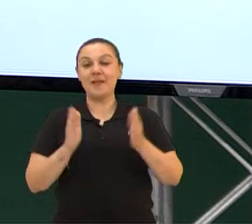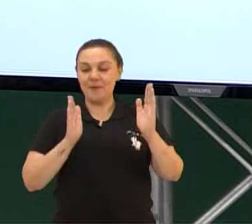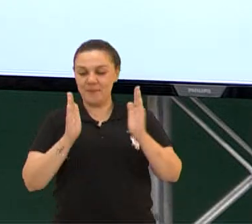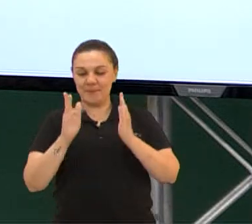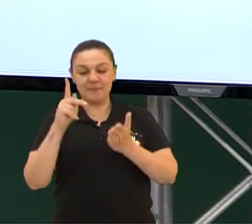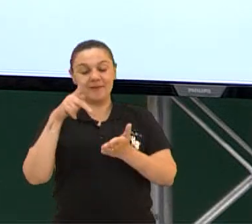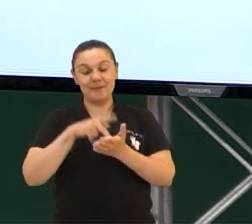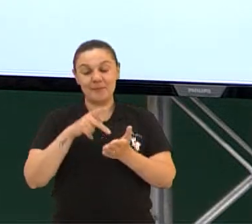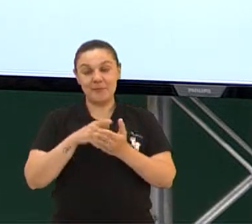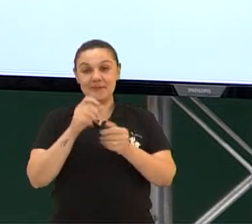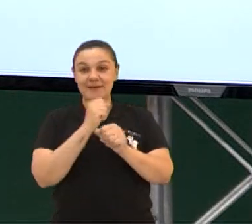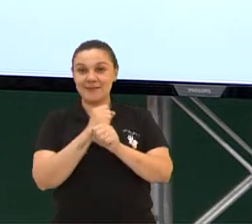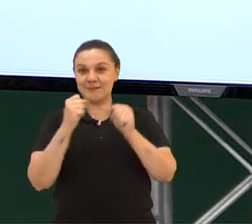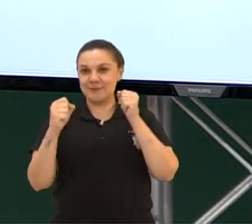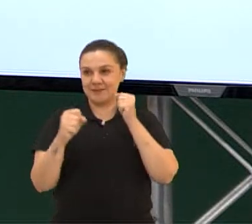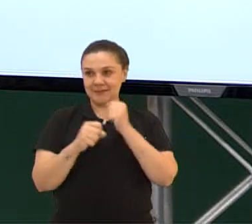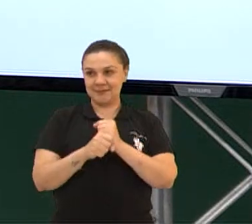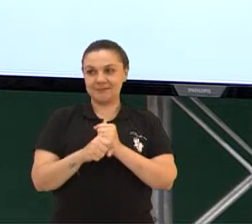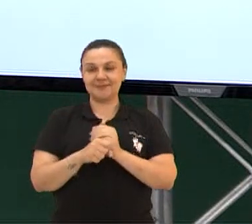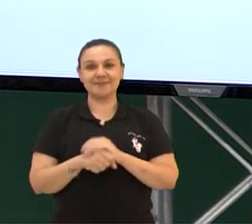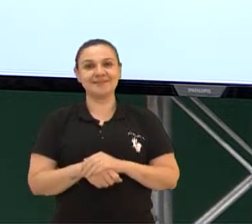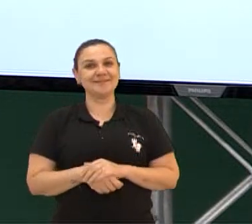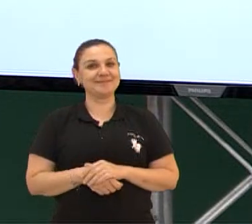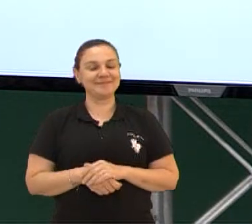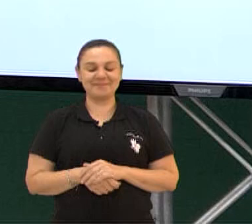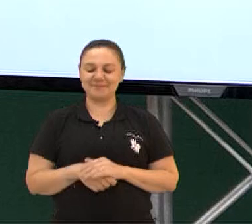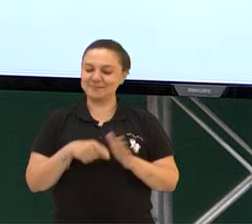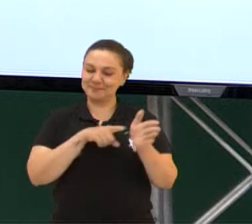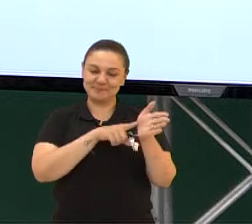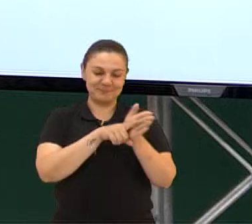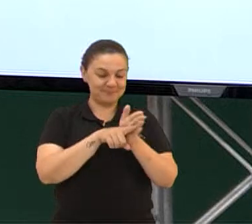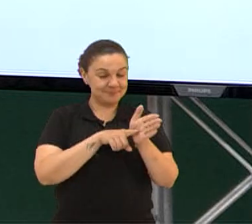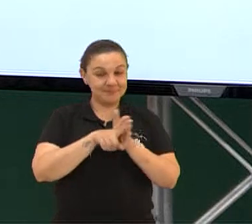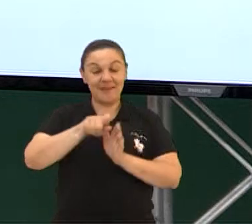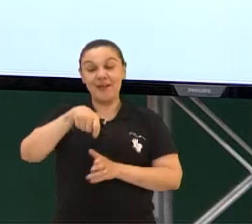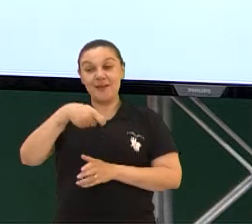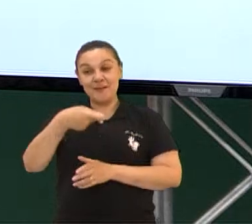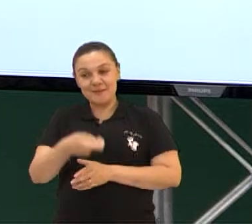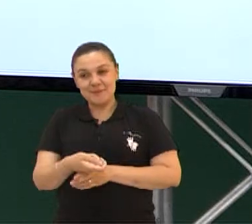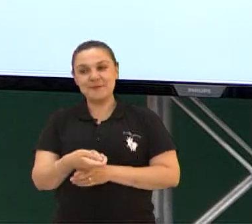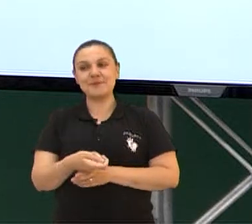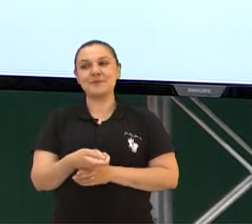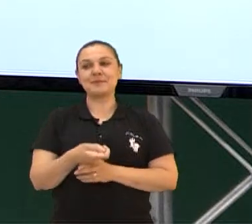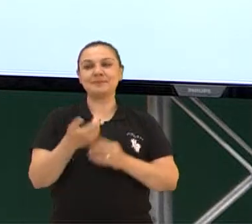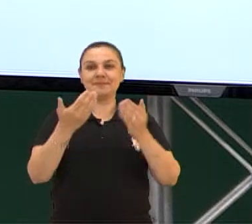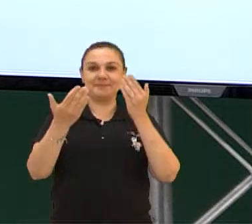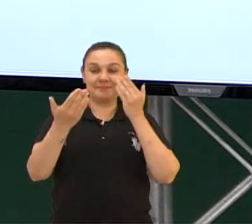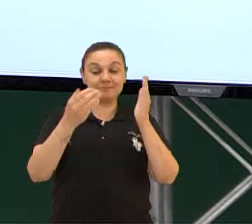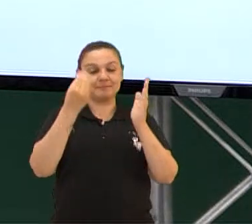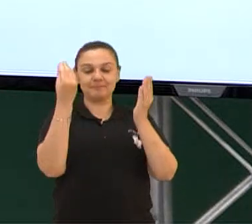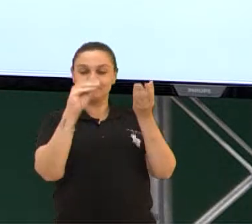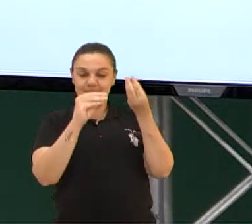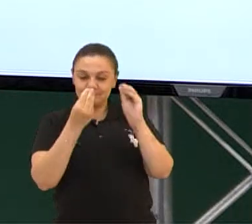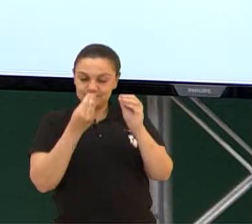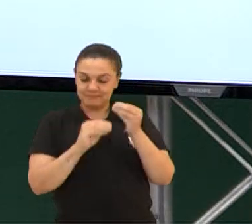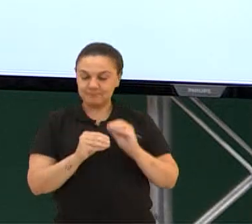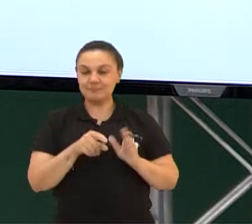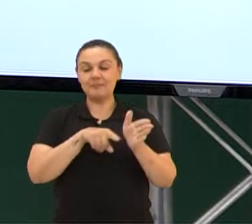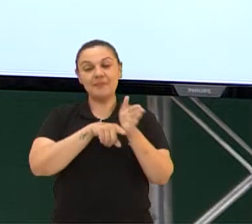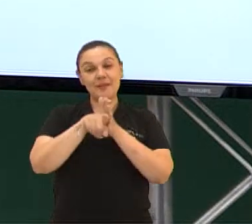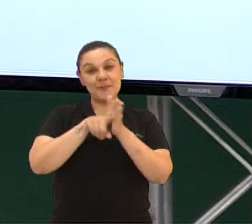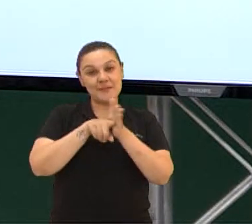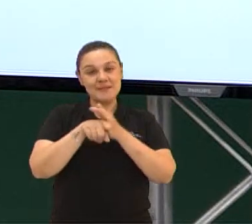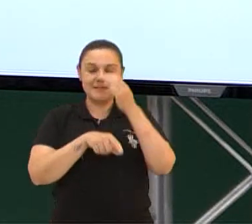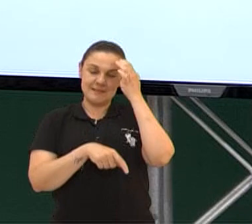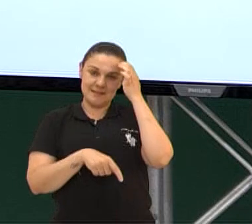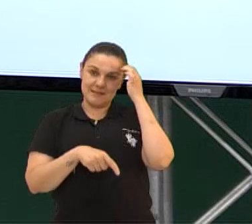da sociedade. Então eles vão trabalhar muito com pesquisas, com análise de dados, com pesquisas